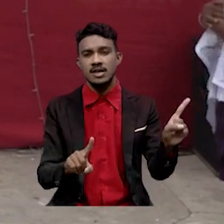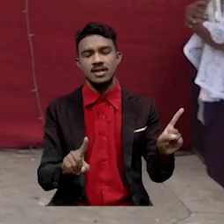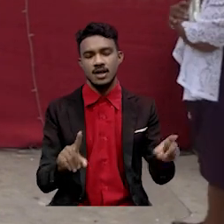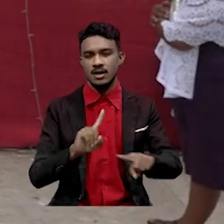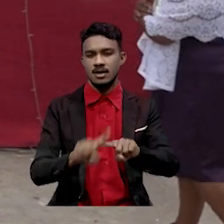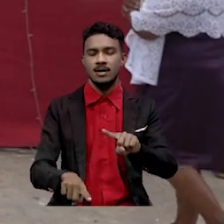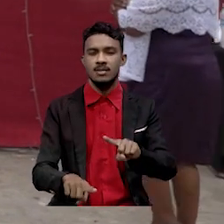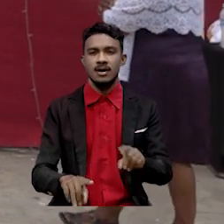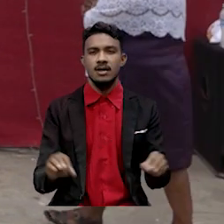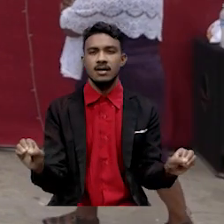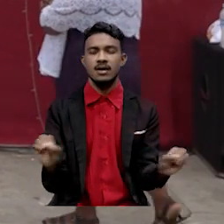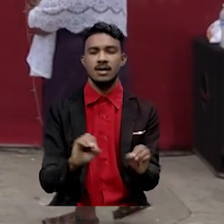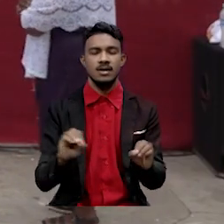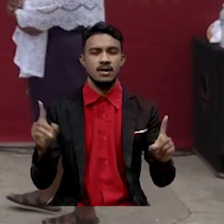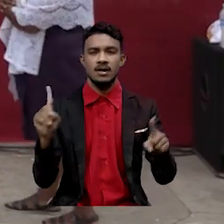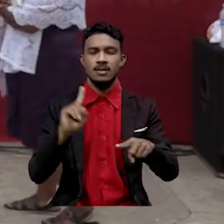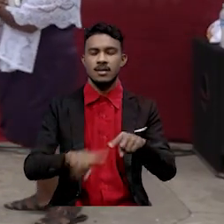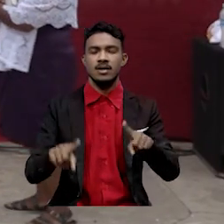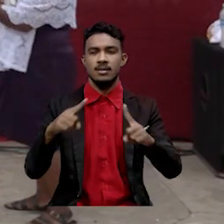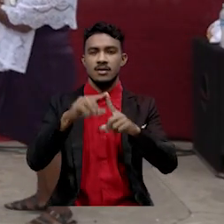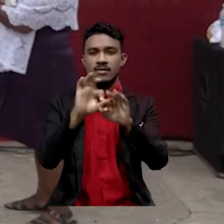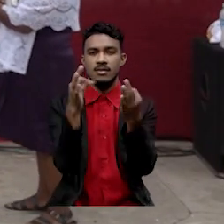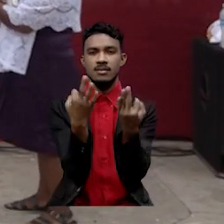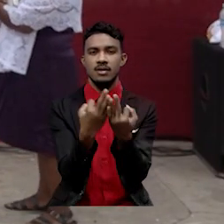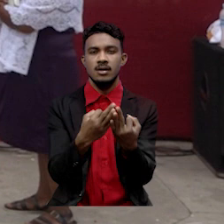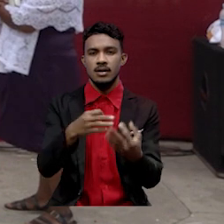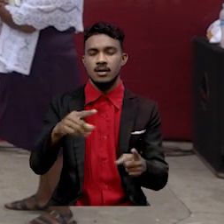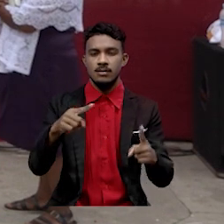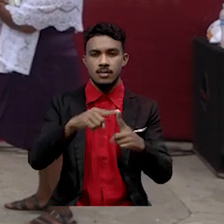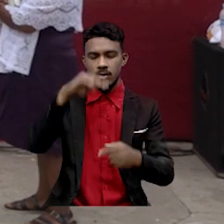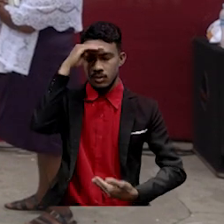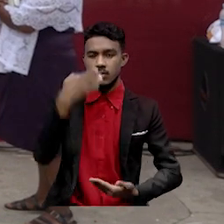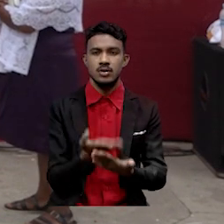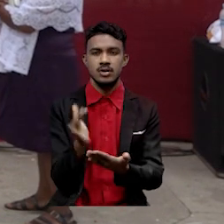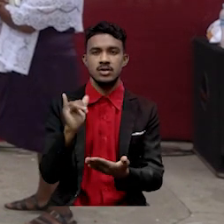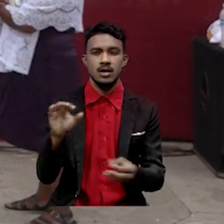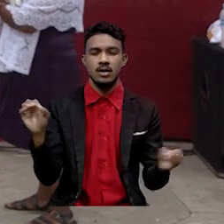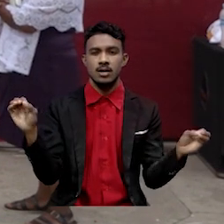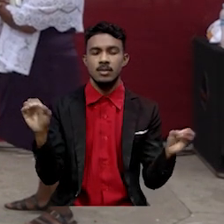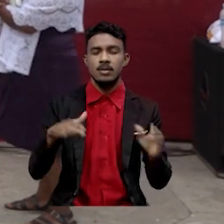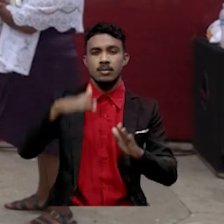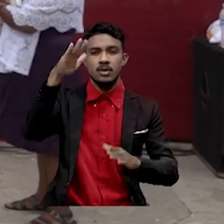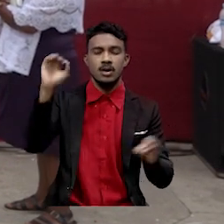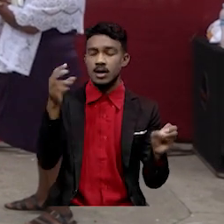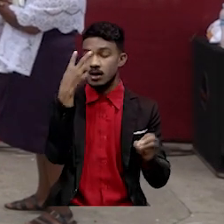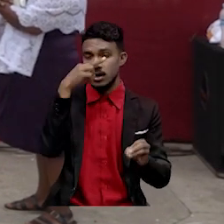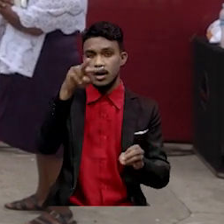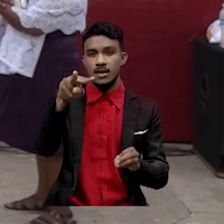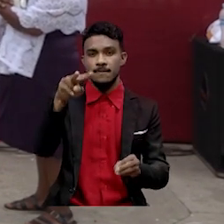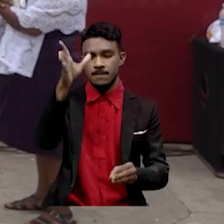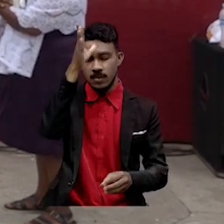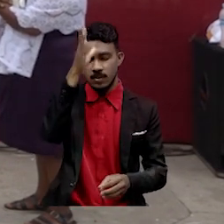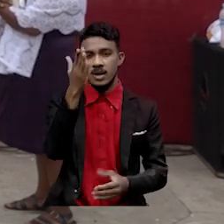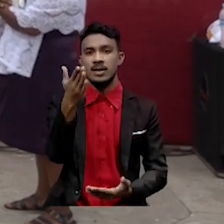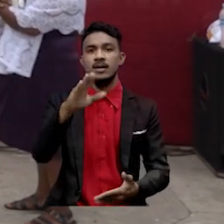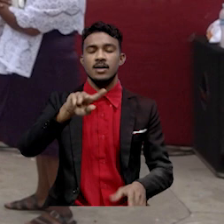ladun favorese ba familia i wan sira ne be bota dan lare ama ne presensa tanto ne hutu buka pare